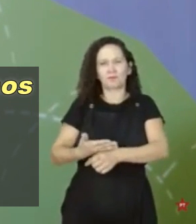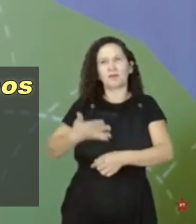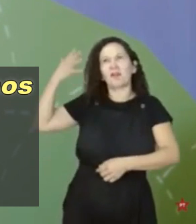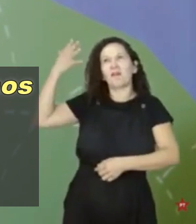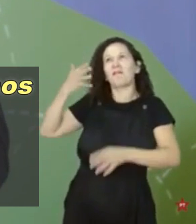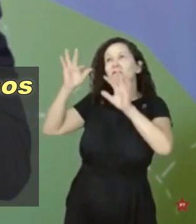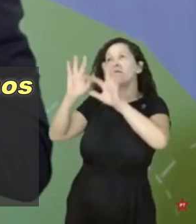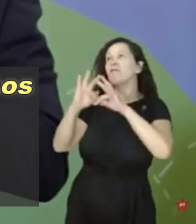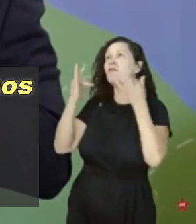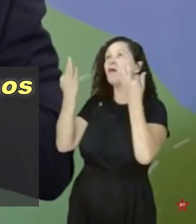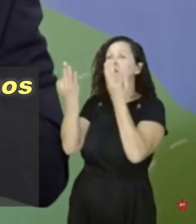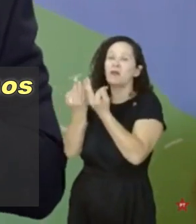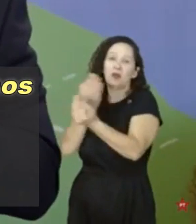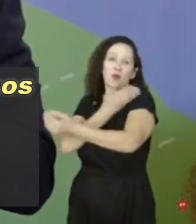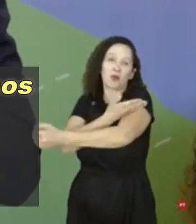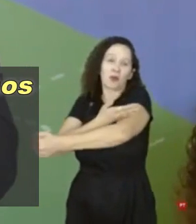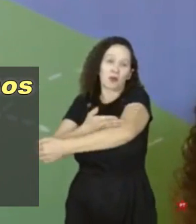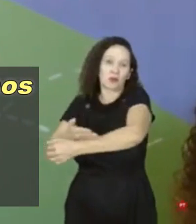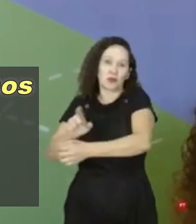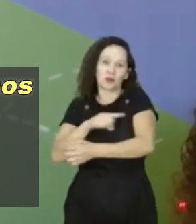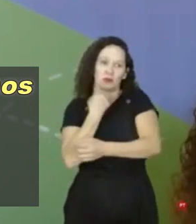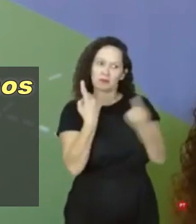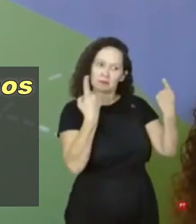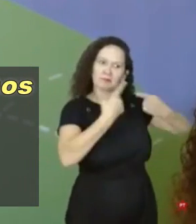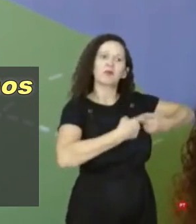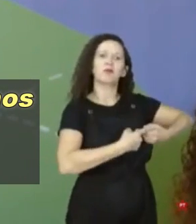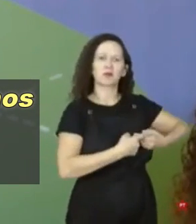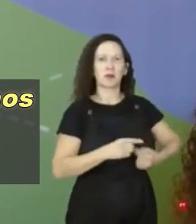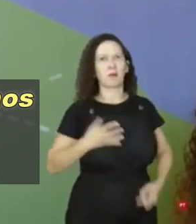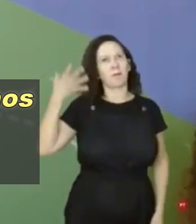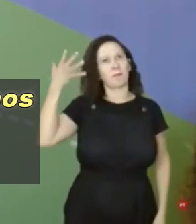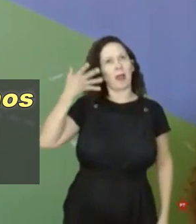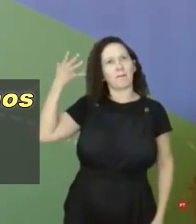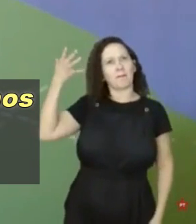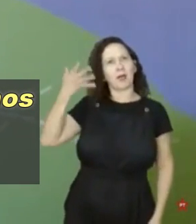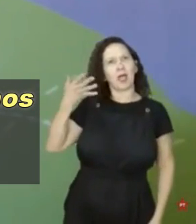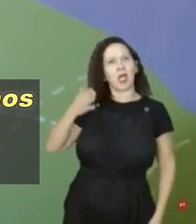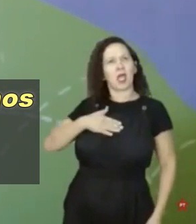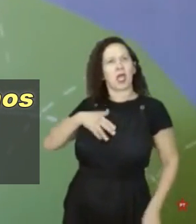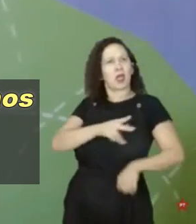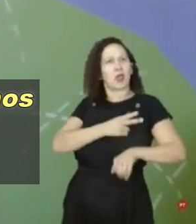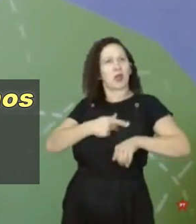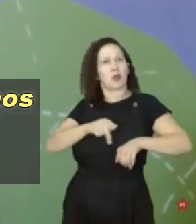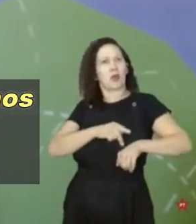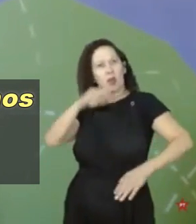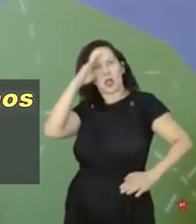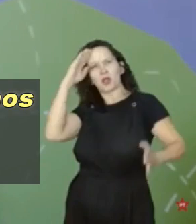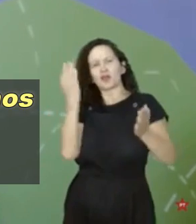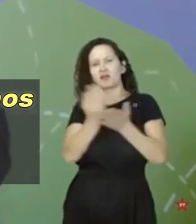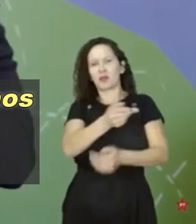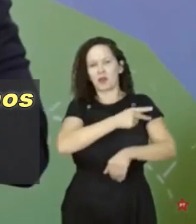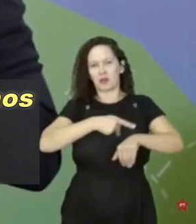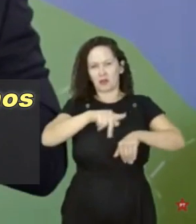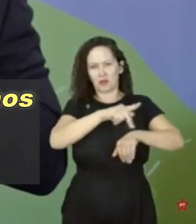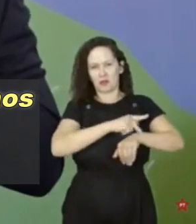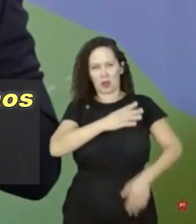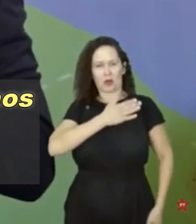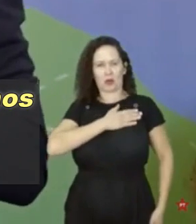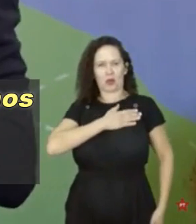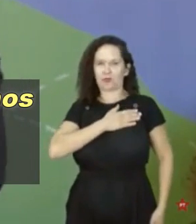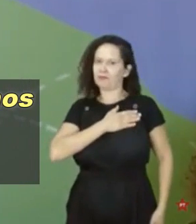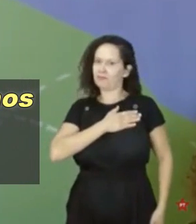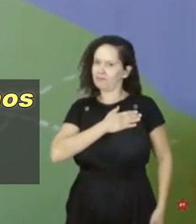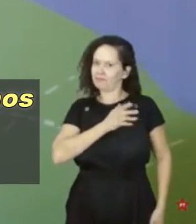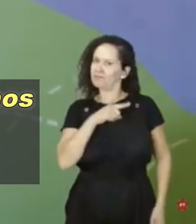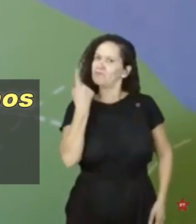o discurso do patriotismo ou seja aquilo nós enfrentamos o discurso de tudo aquilo que a gente aprendeu